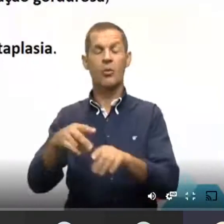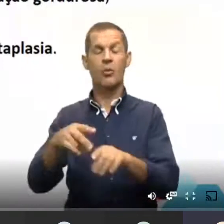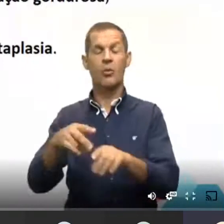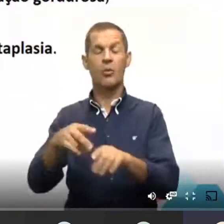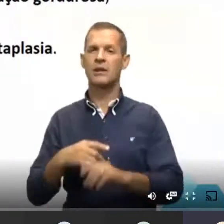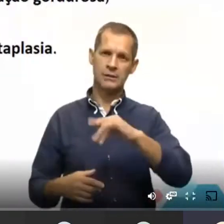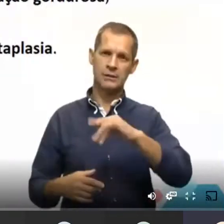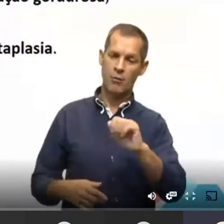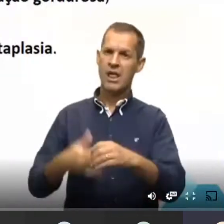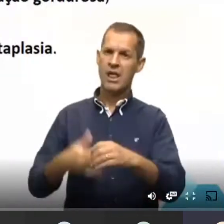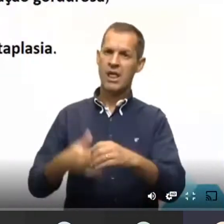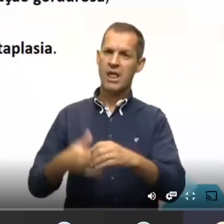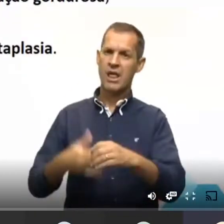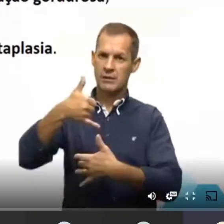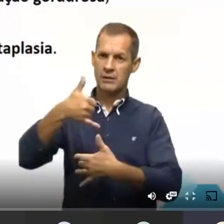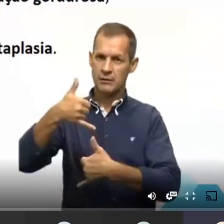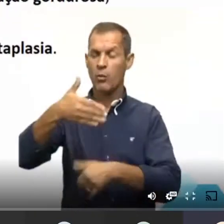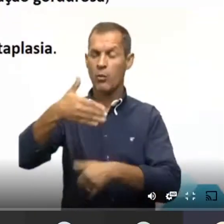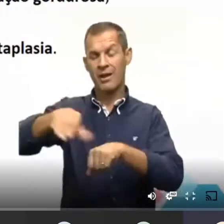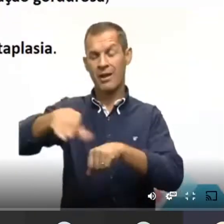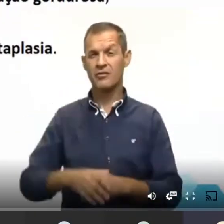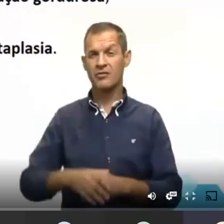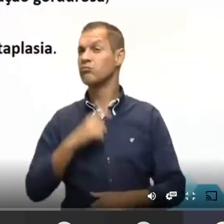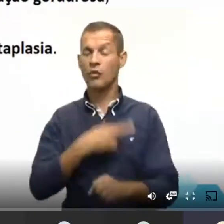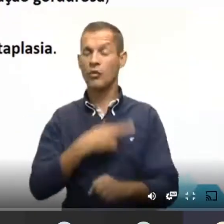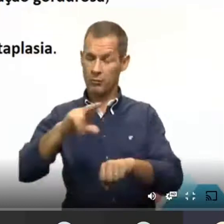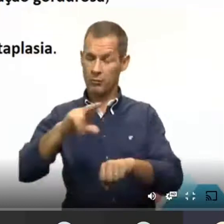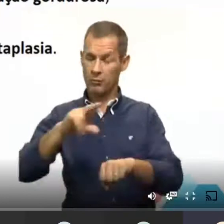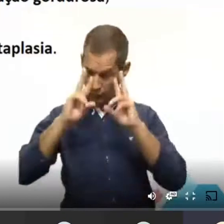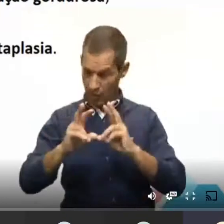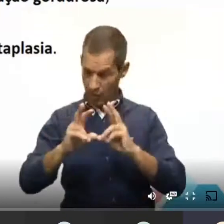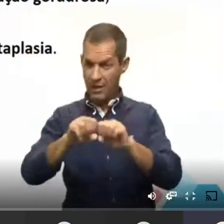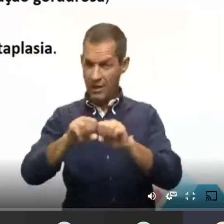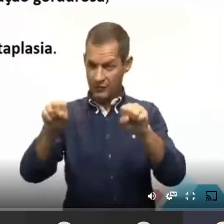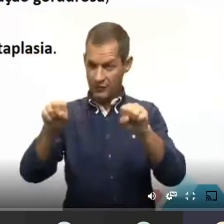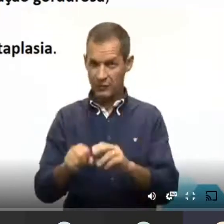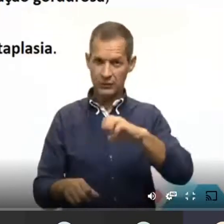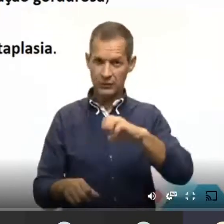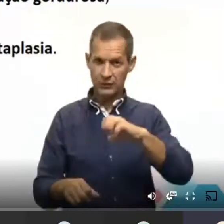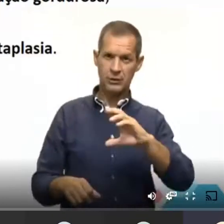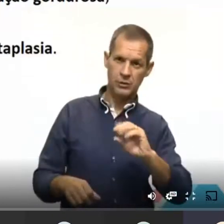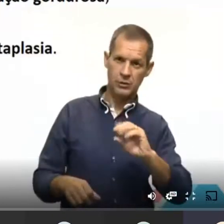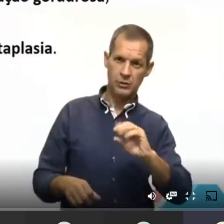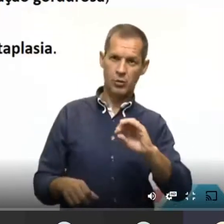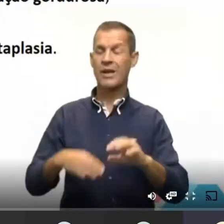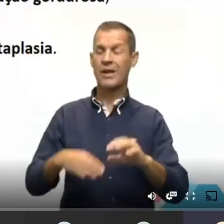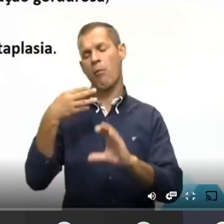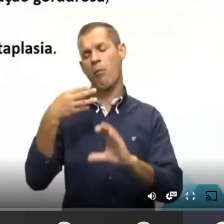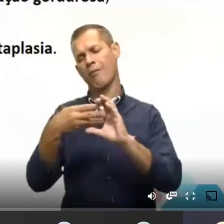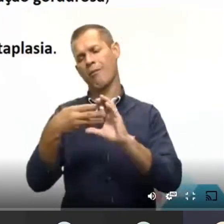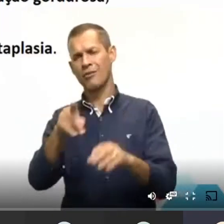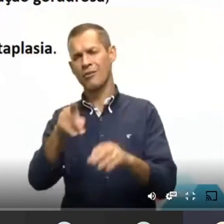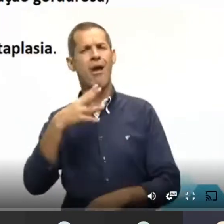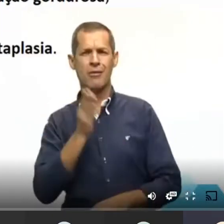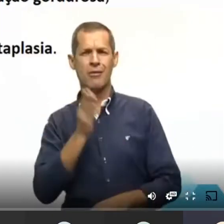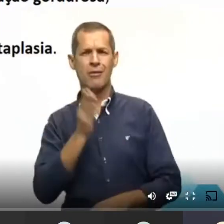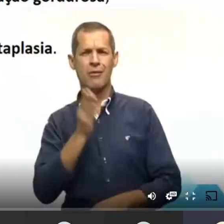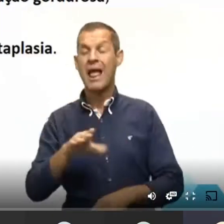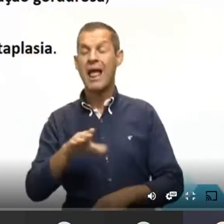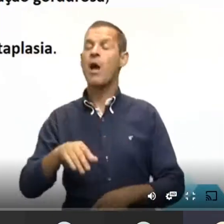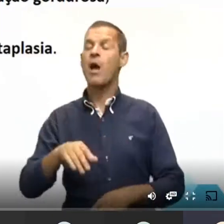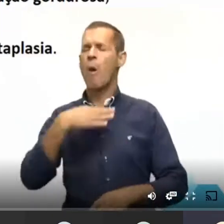assim. Da parte de lesão irreversível, a gente vai ver o processo necrótico, que é aquela morte celular que você já